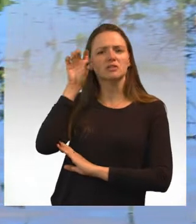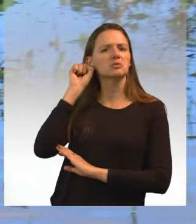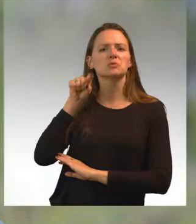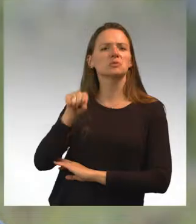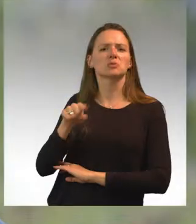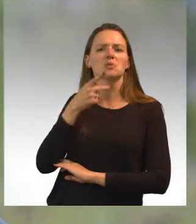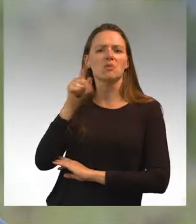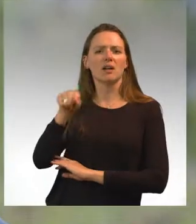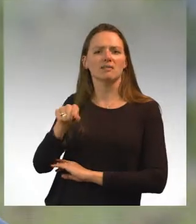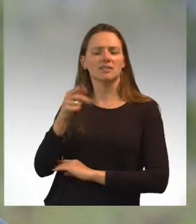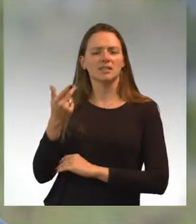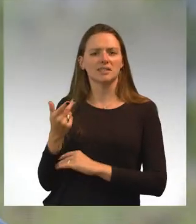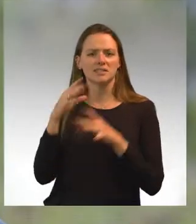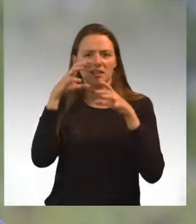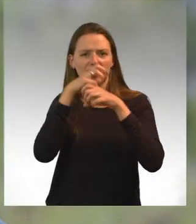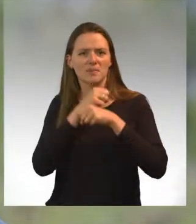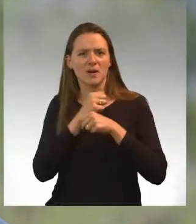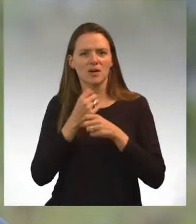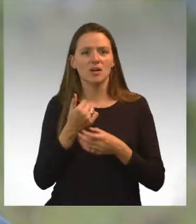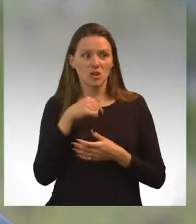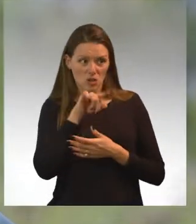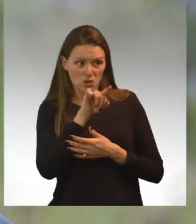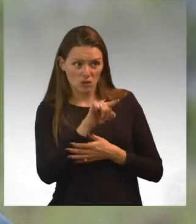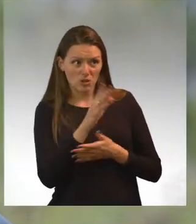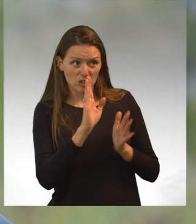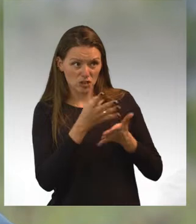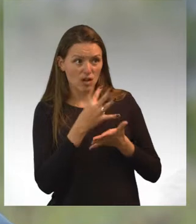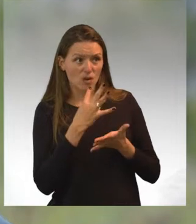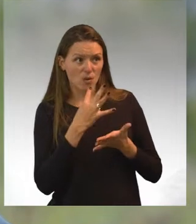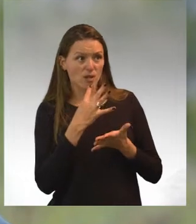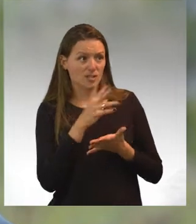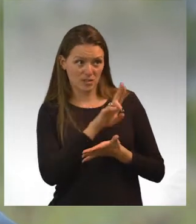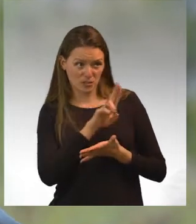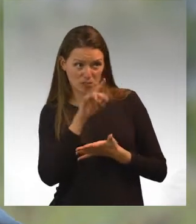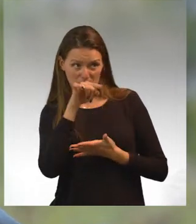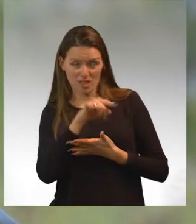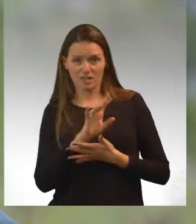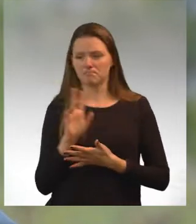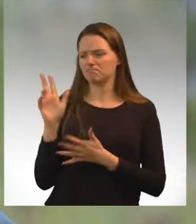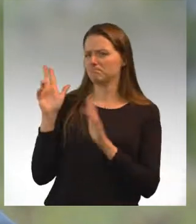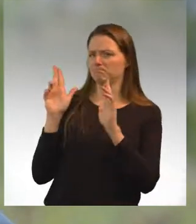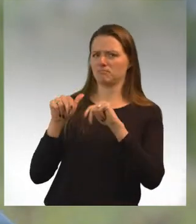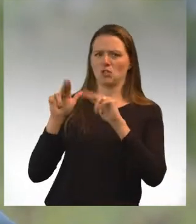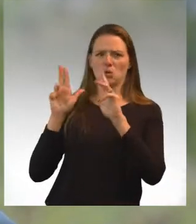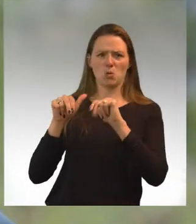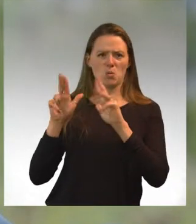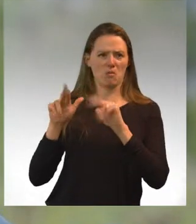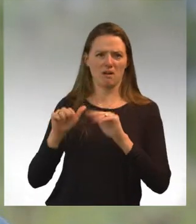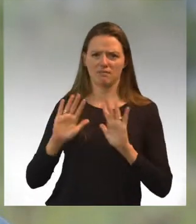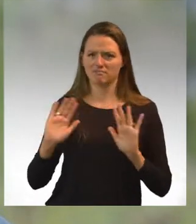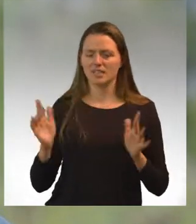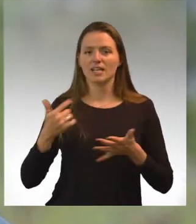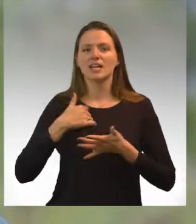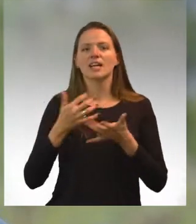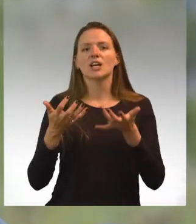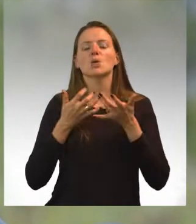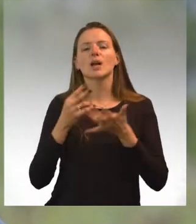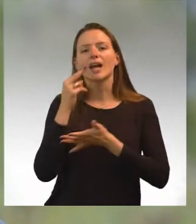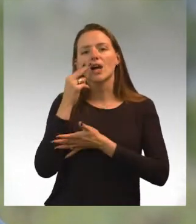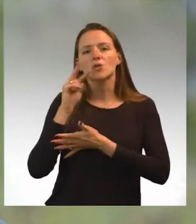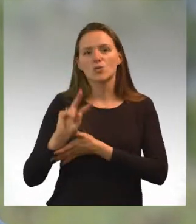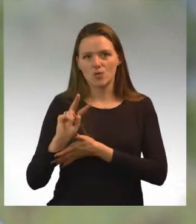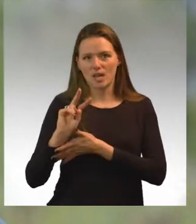Hein? E já tinha ouvido o nome dela, né? Nunca. E eu quero ver etimologicamente o